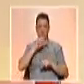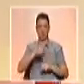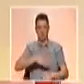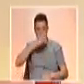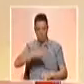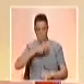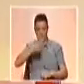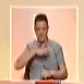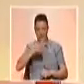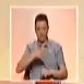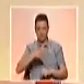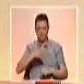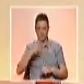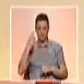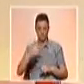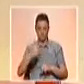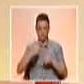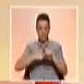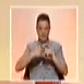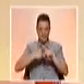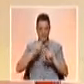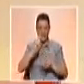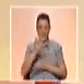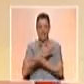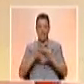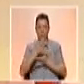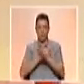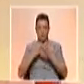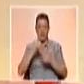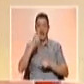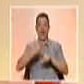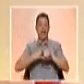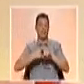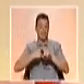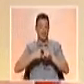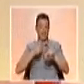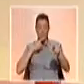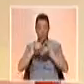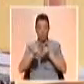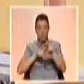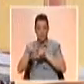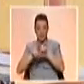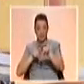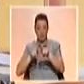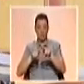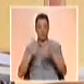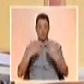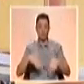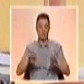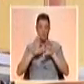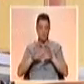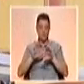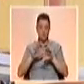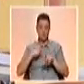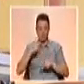O que eu posso comentar em relação a isso é que há interesses económicos, há interesses políticos... Mas quando não houver água... Mas a questão realmente isso acontecer... é